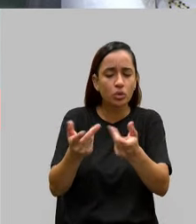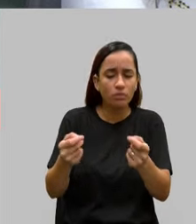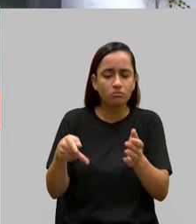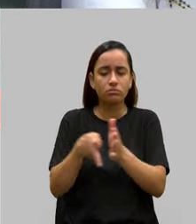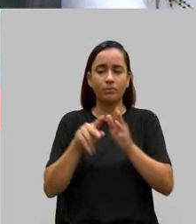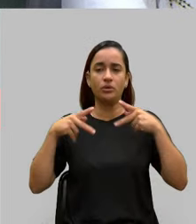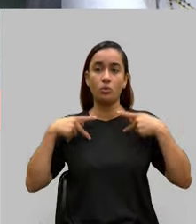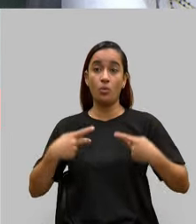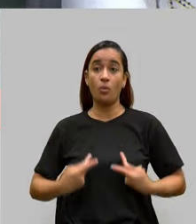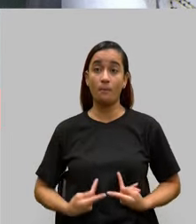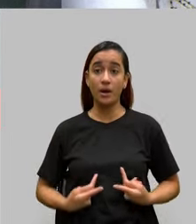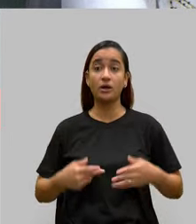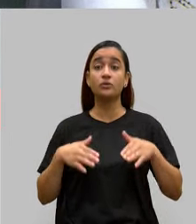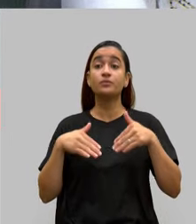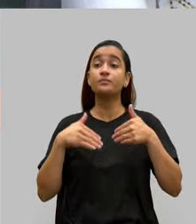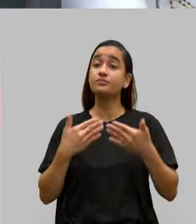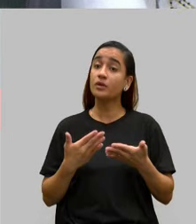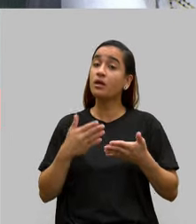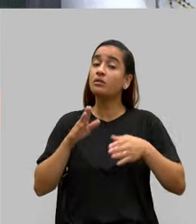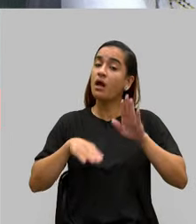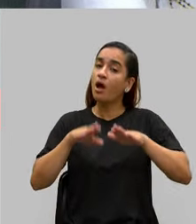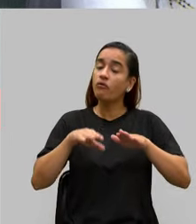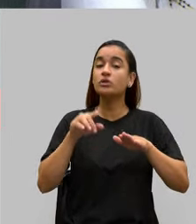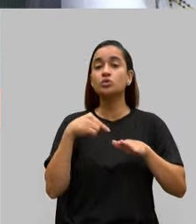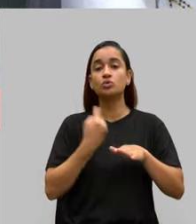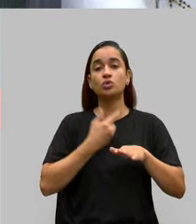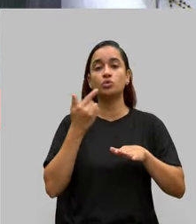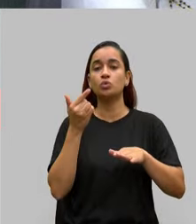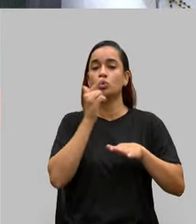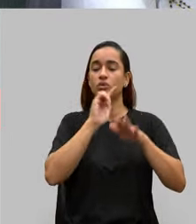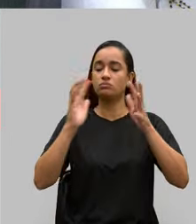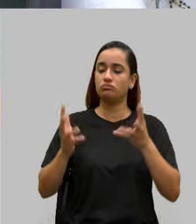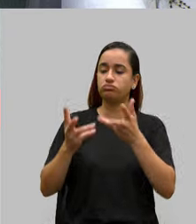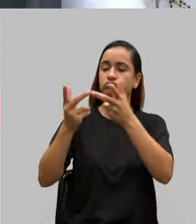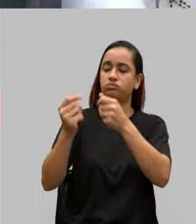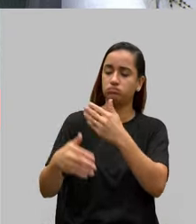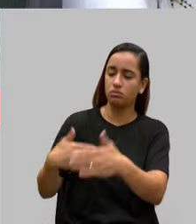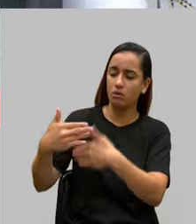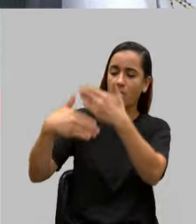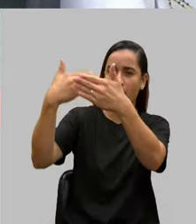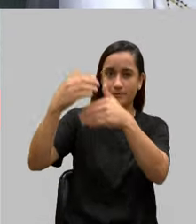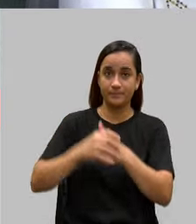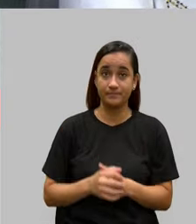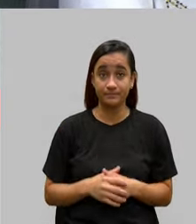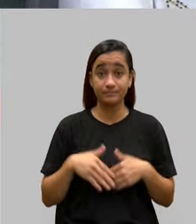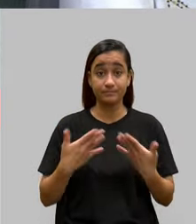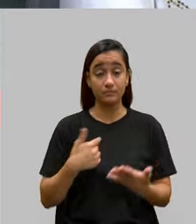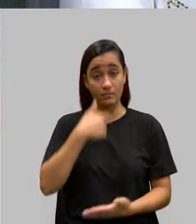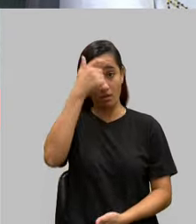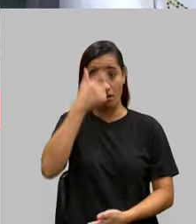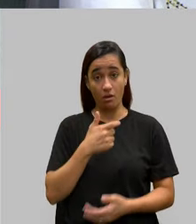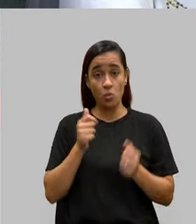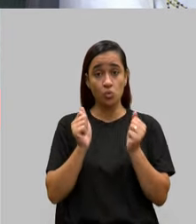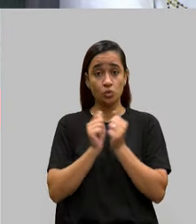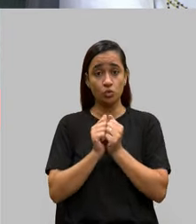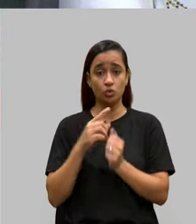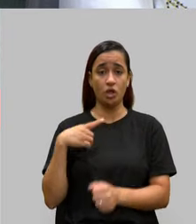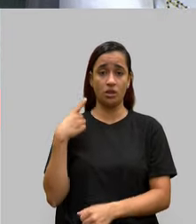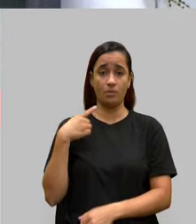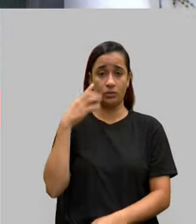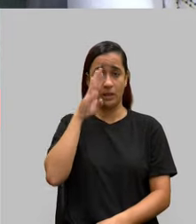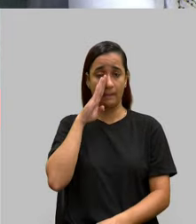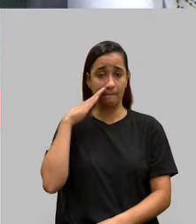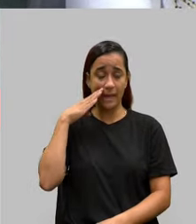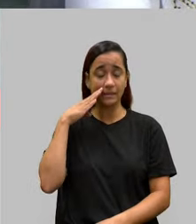a partir daí que talvez a gente possa fazer o convencimento e eu a deputada Beatriz aon Pinheiro como e membros desse